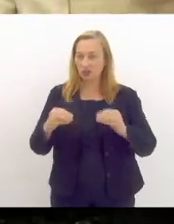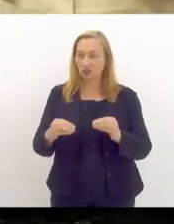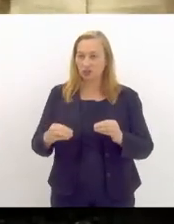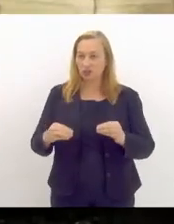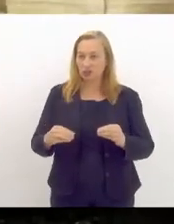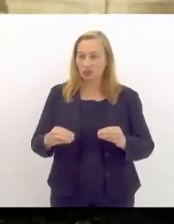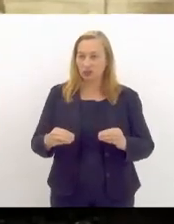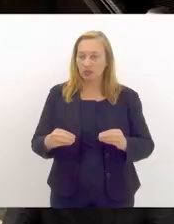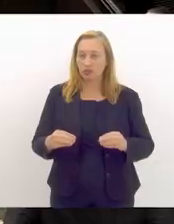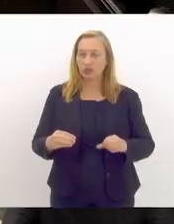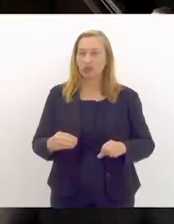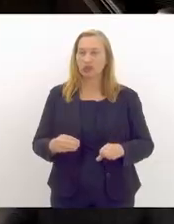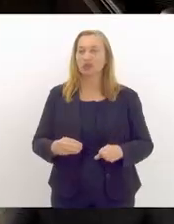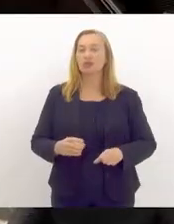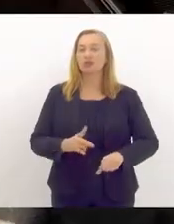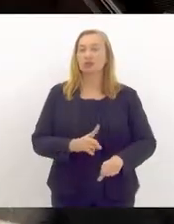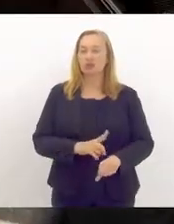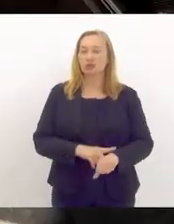nesta cerimônia.